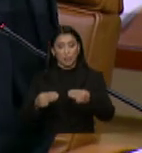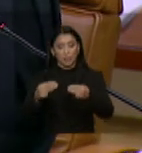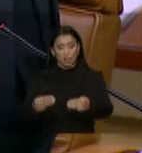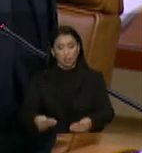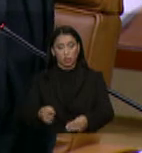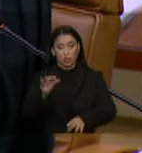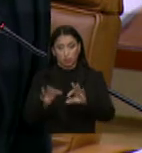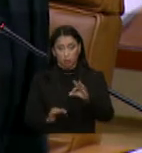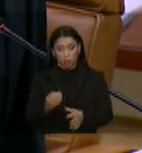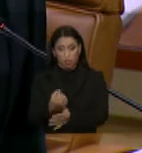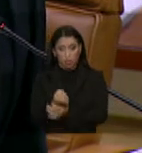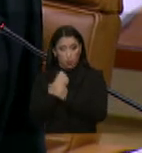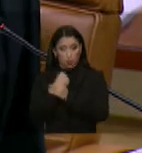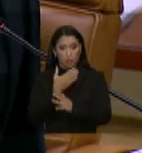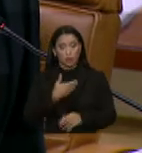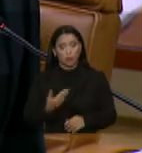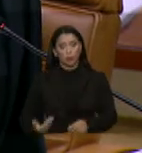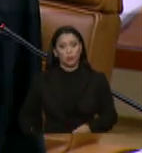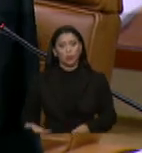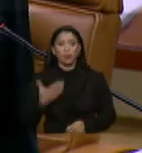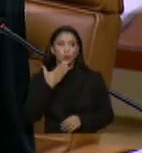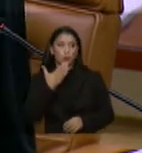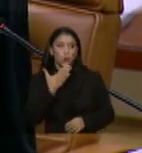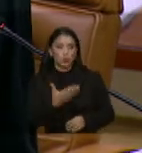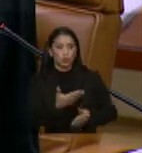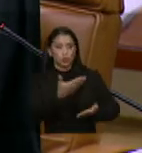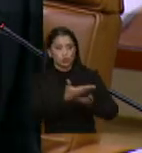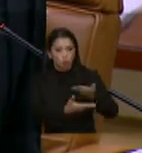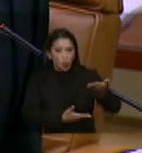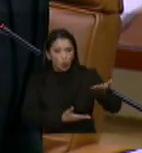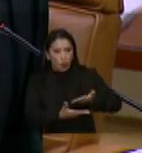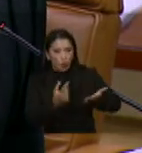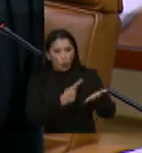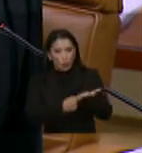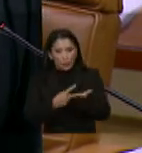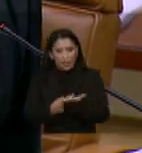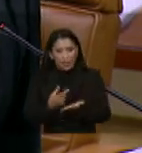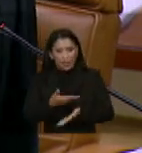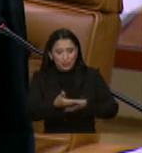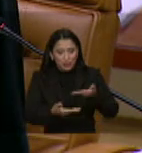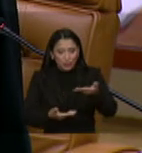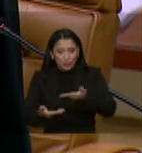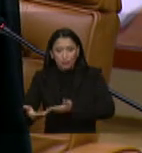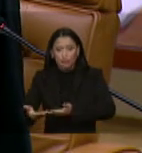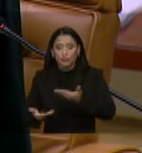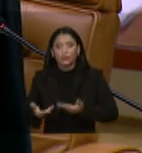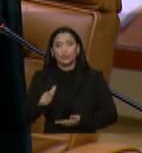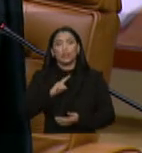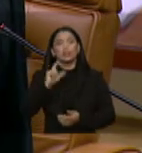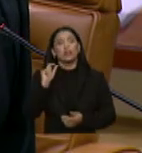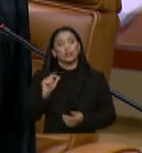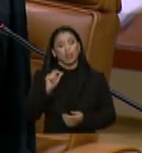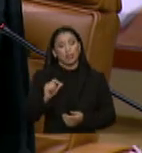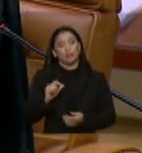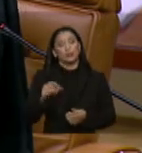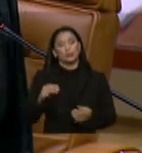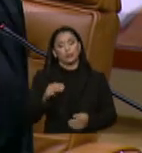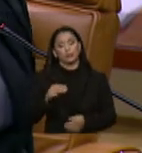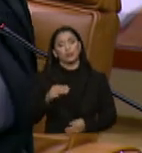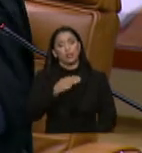Pública é e os pedidos de cooperação são formulados por juízes membros do Ministério Público pela própria polícia